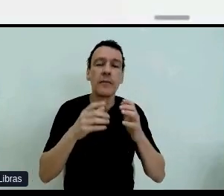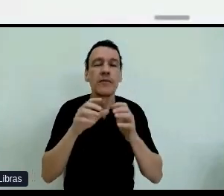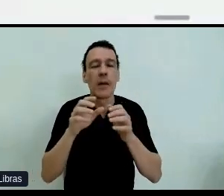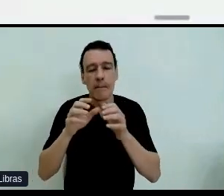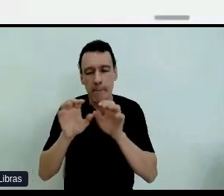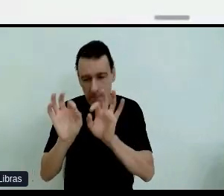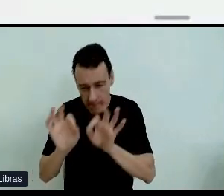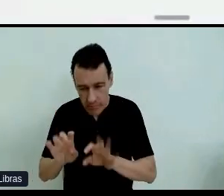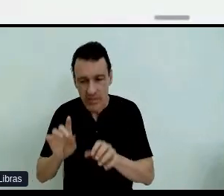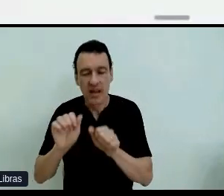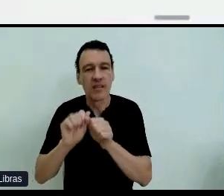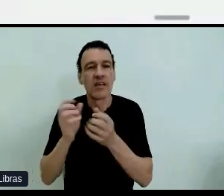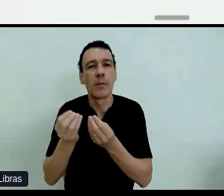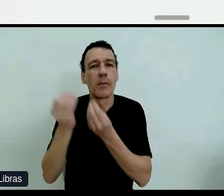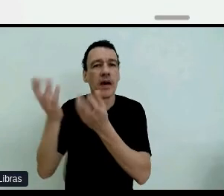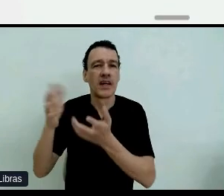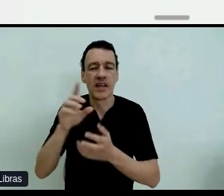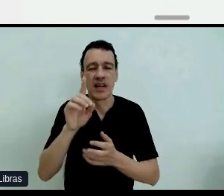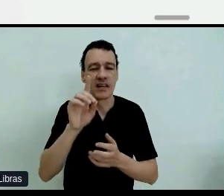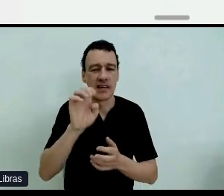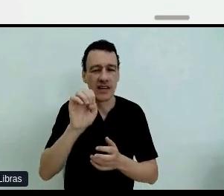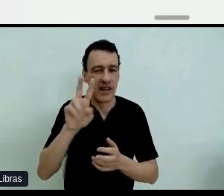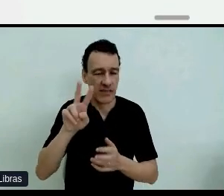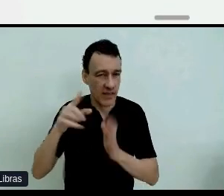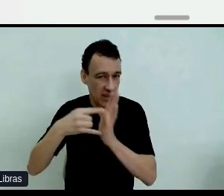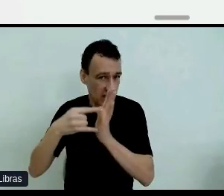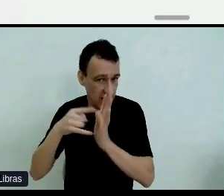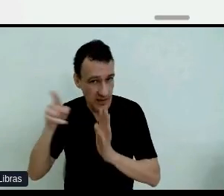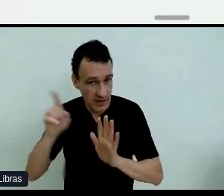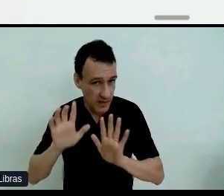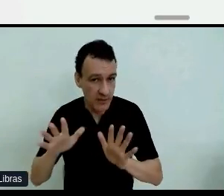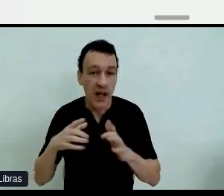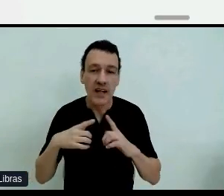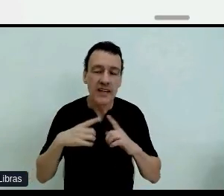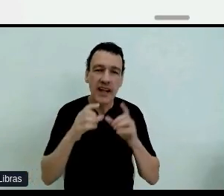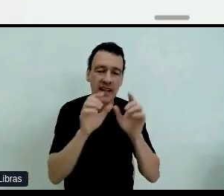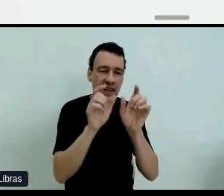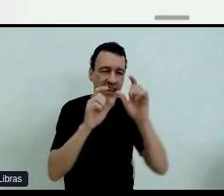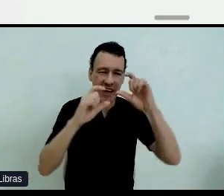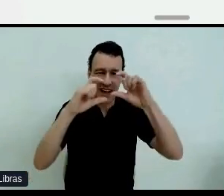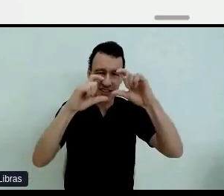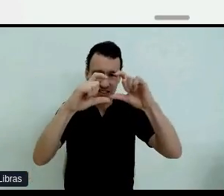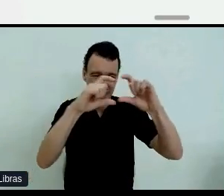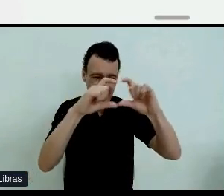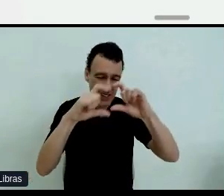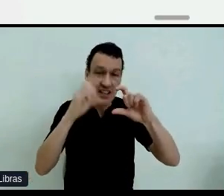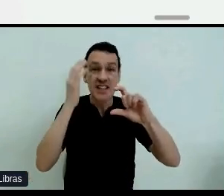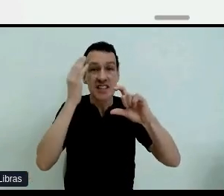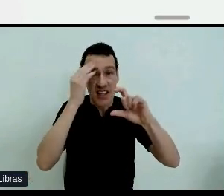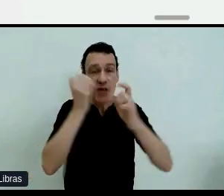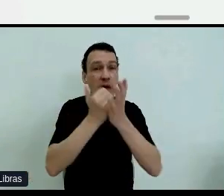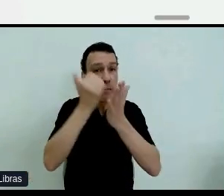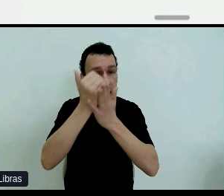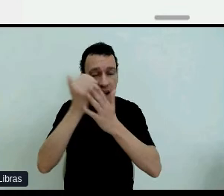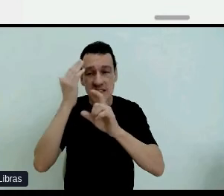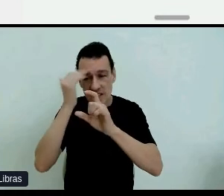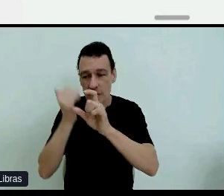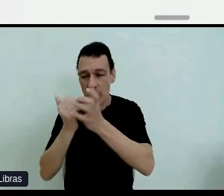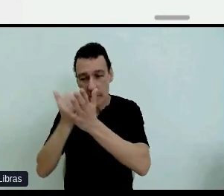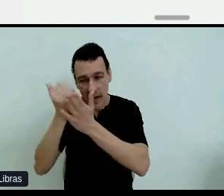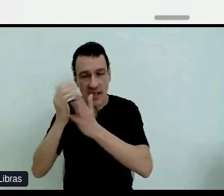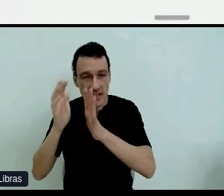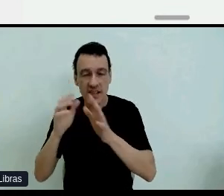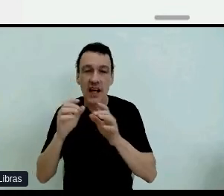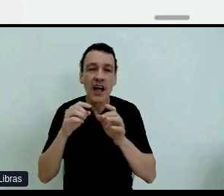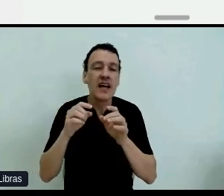nem a gente tem aquela seção ali com vários cardzinhos com saiba mais, só que dentro da própria do componente vai ali no handoff especificando,